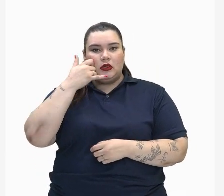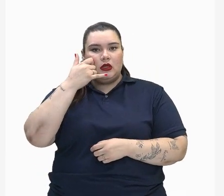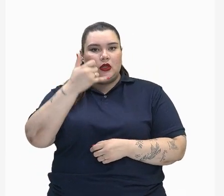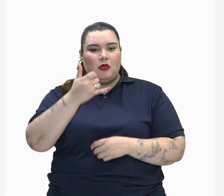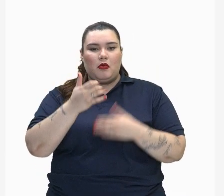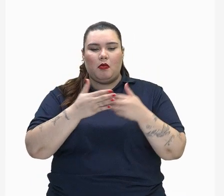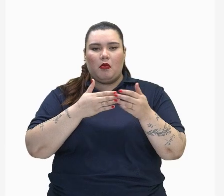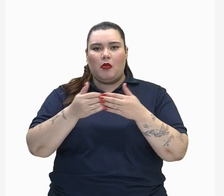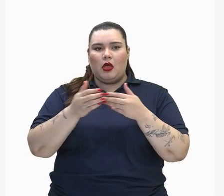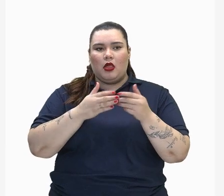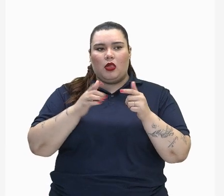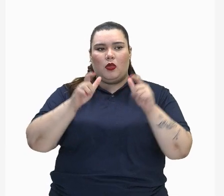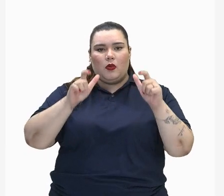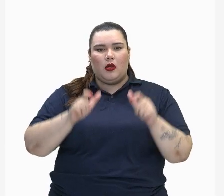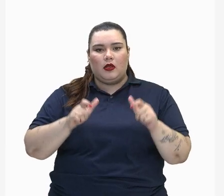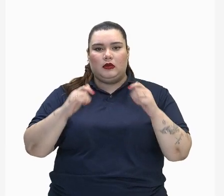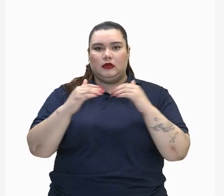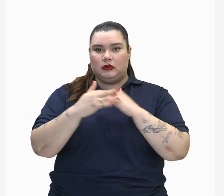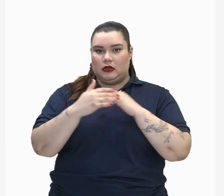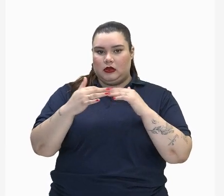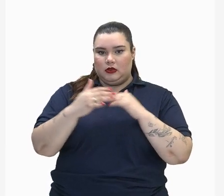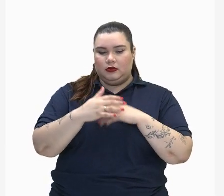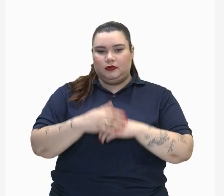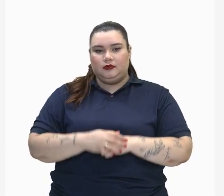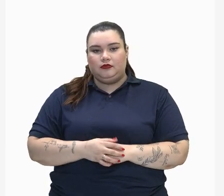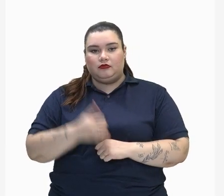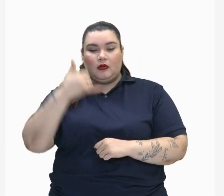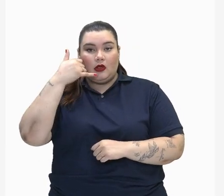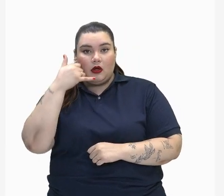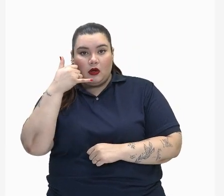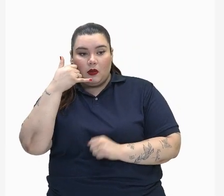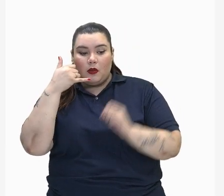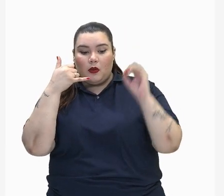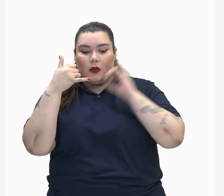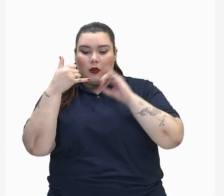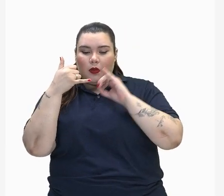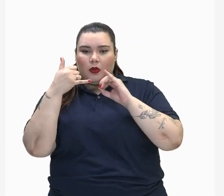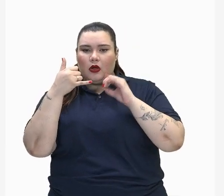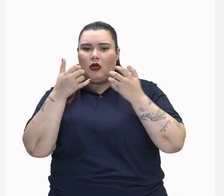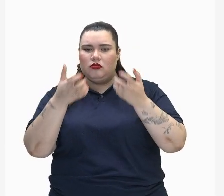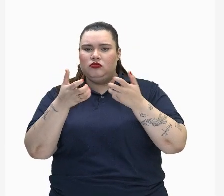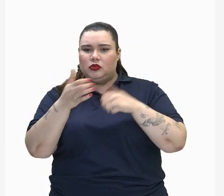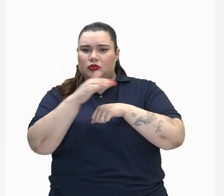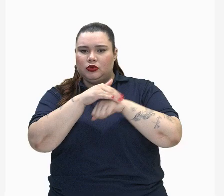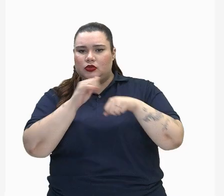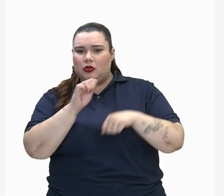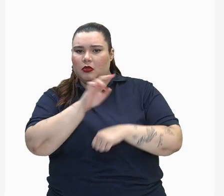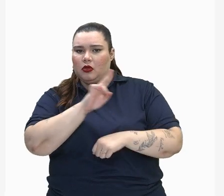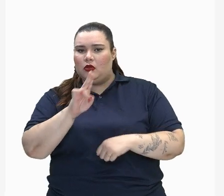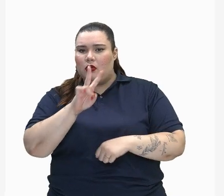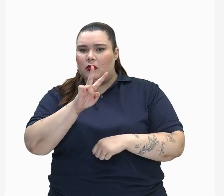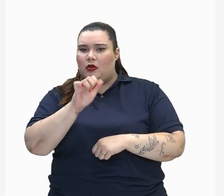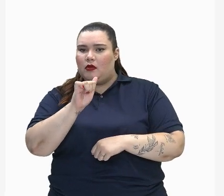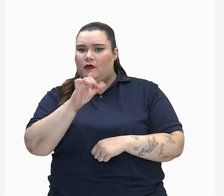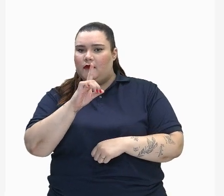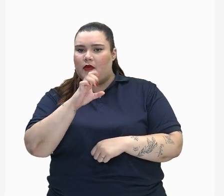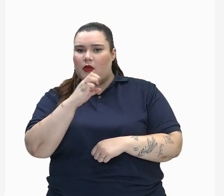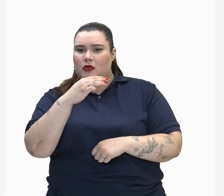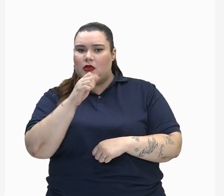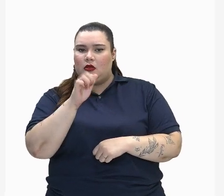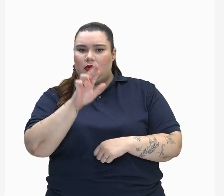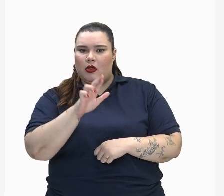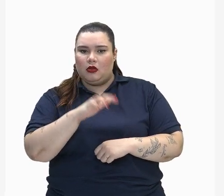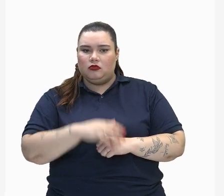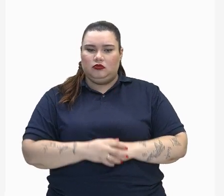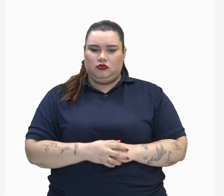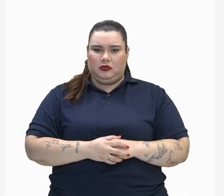para um escritório qualquer na cidade. Alô, quer me chamar, por favor, Valdemar? Aqui